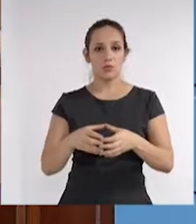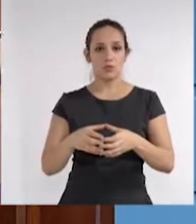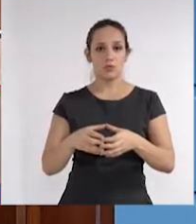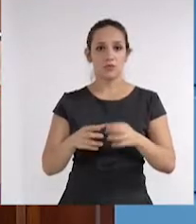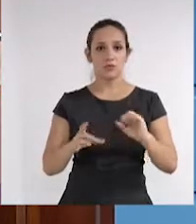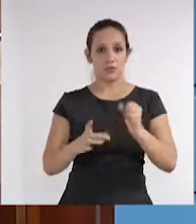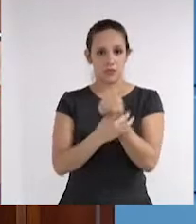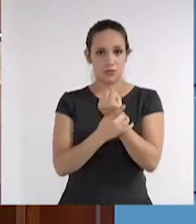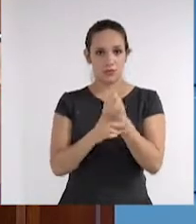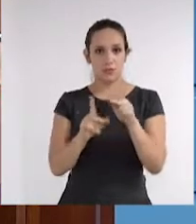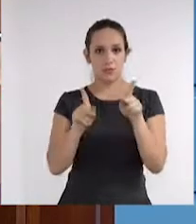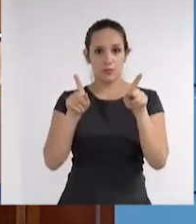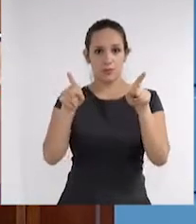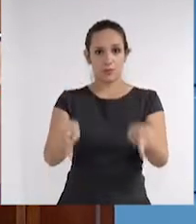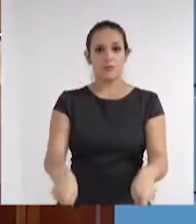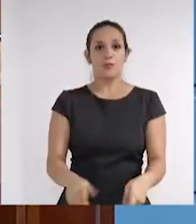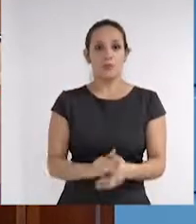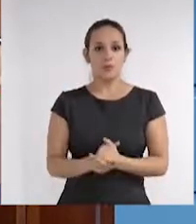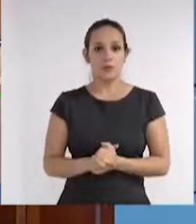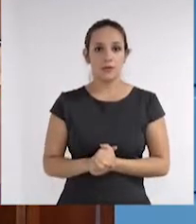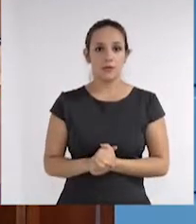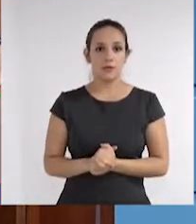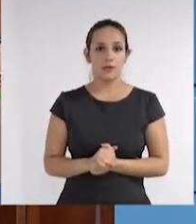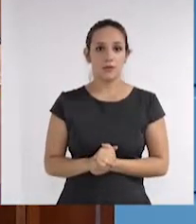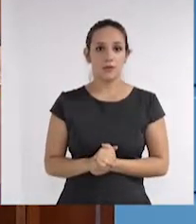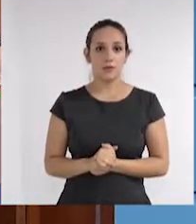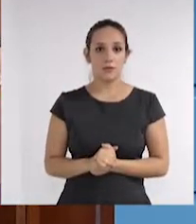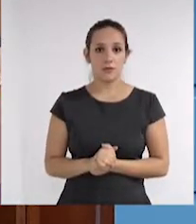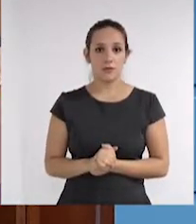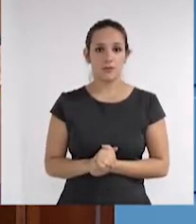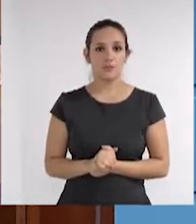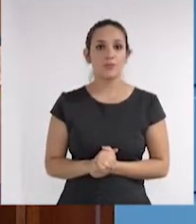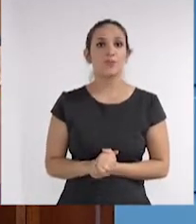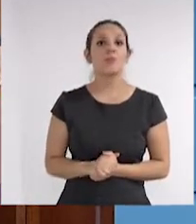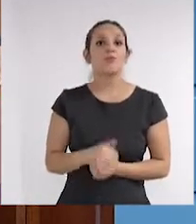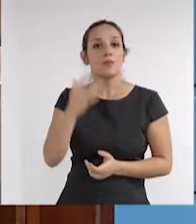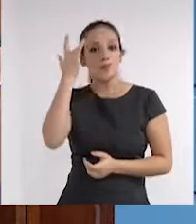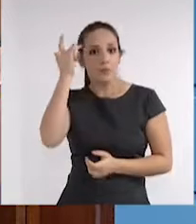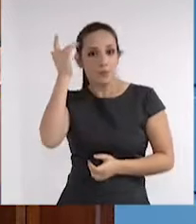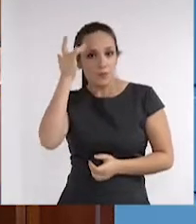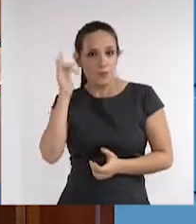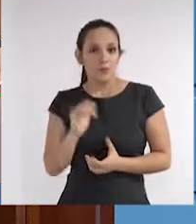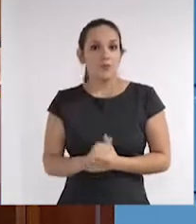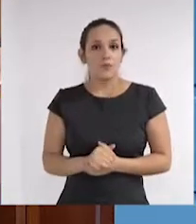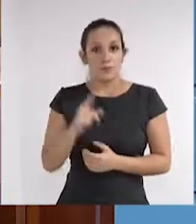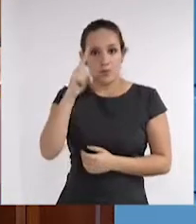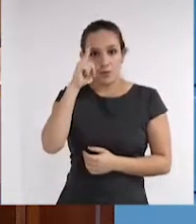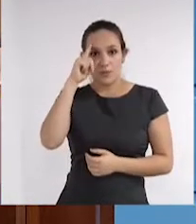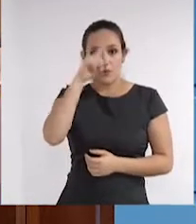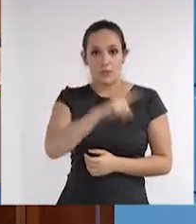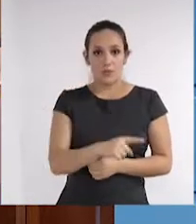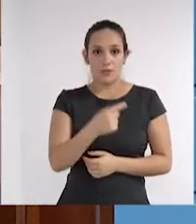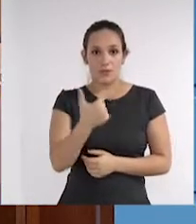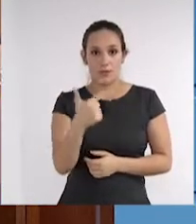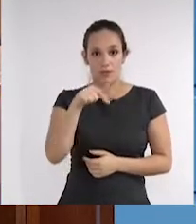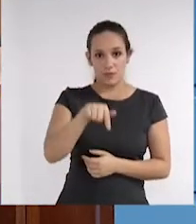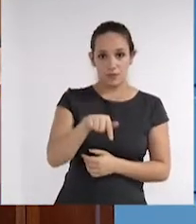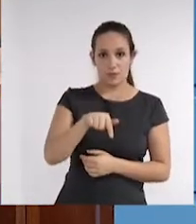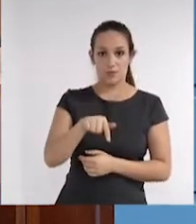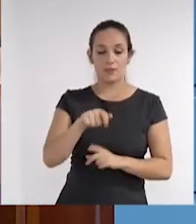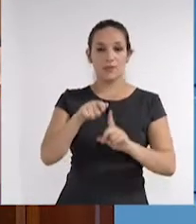a qual eu presido nessa casa, amanhã, dia 27 de